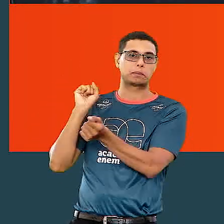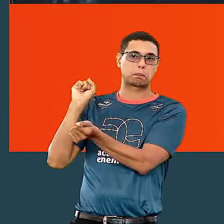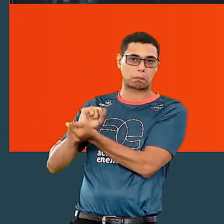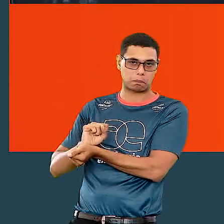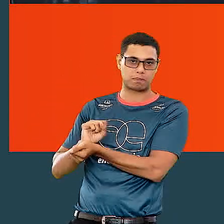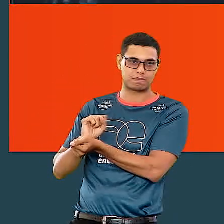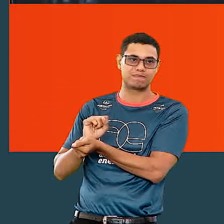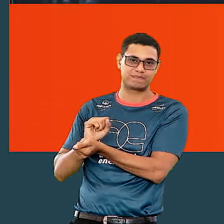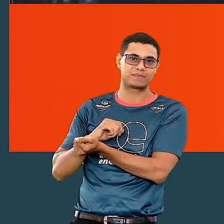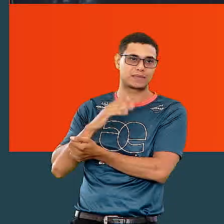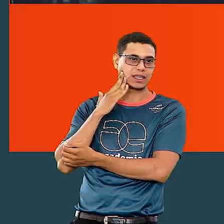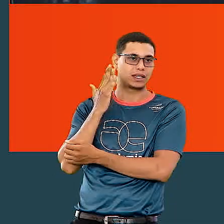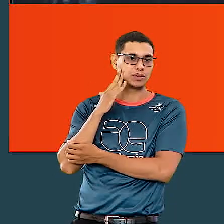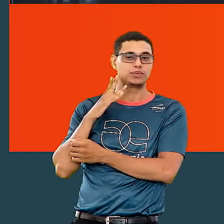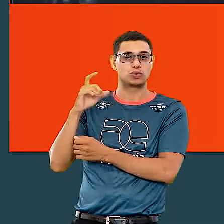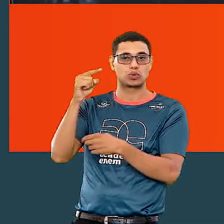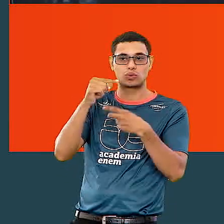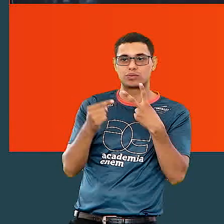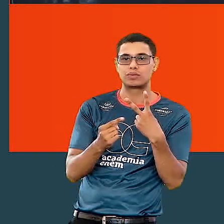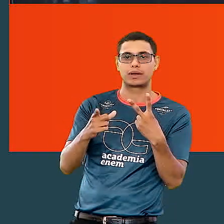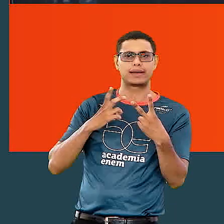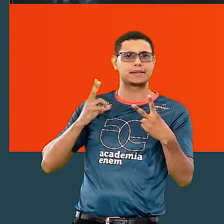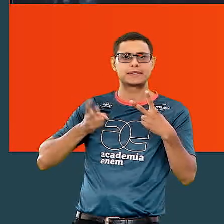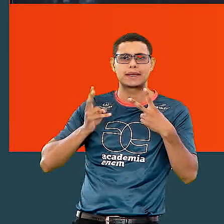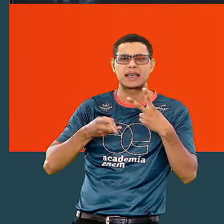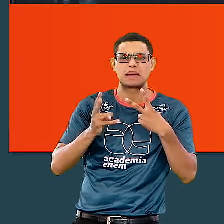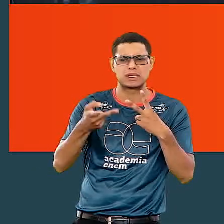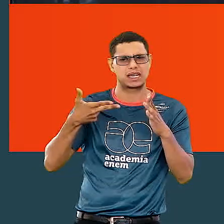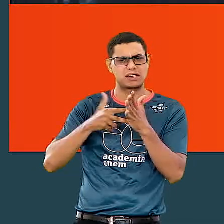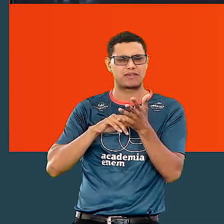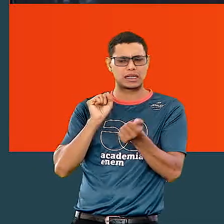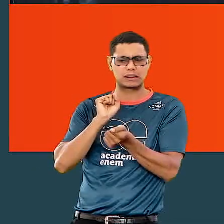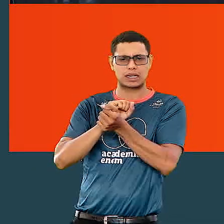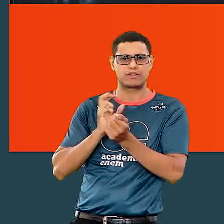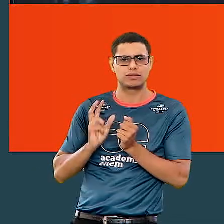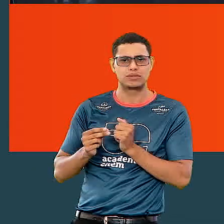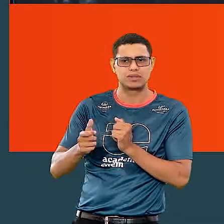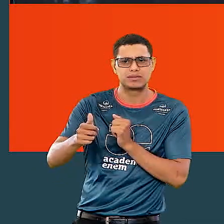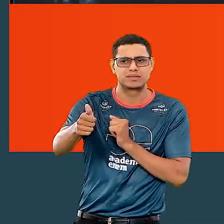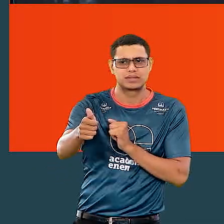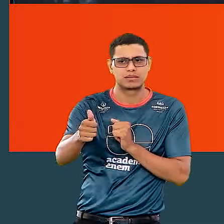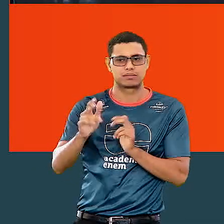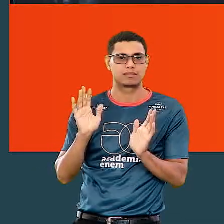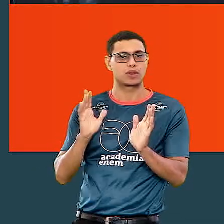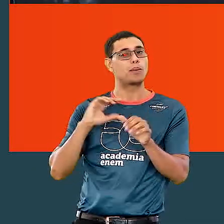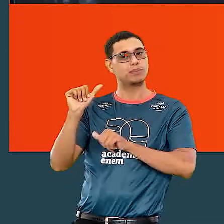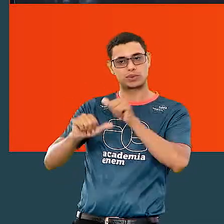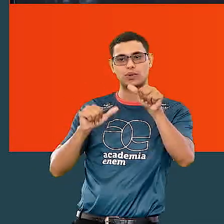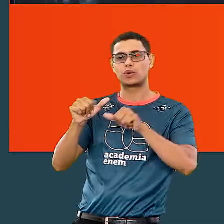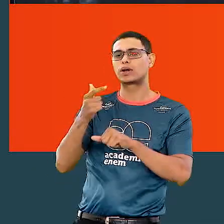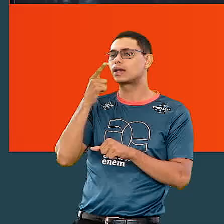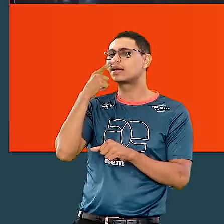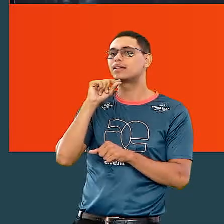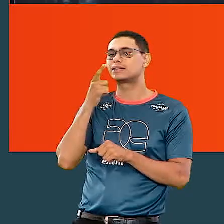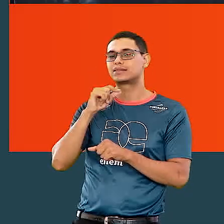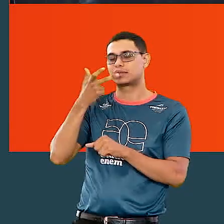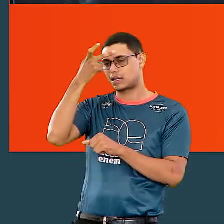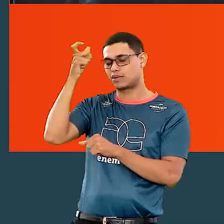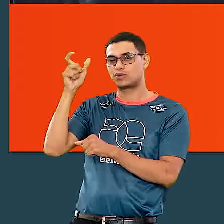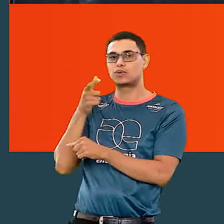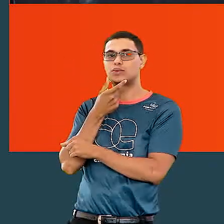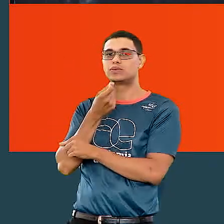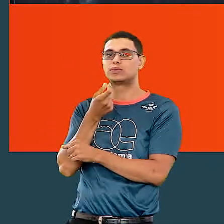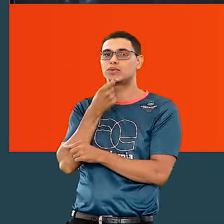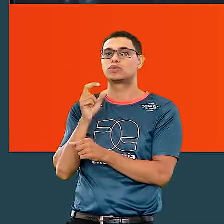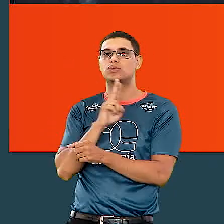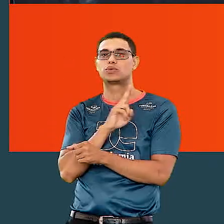chances. Isaac, mas isso é para sempre na Grécia Antiga? Ou tem alguém que muda isso? Tem. Tem um rapaz chamado